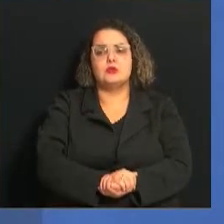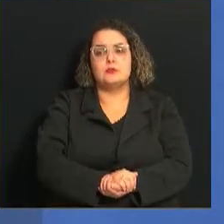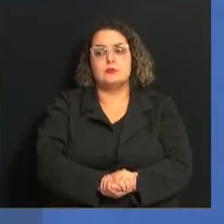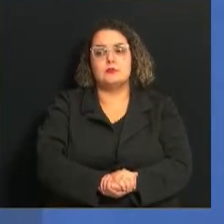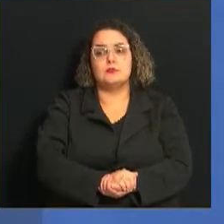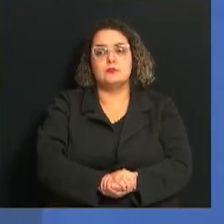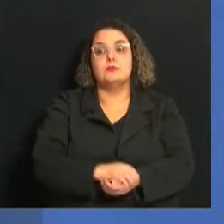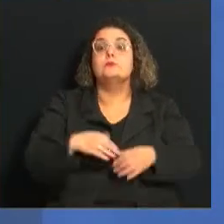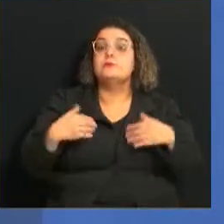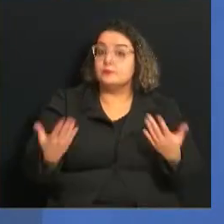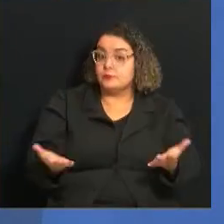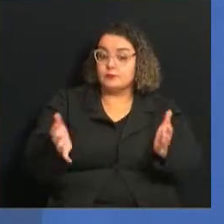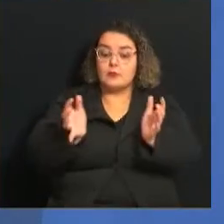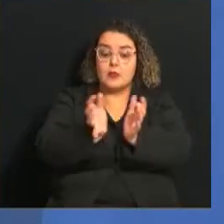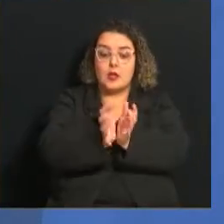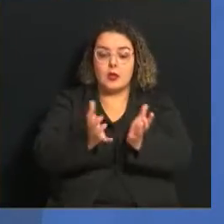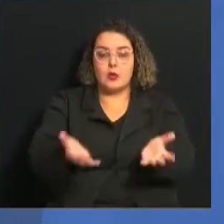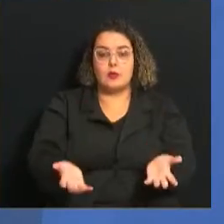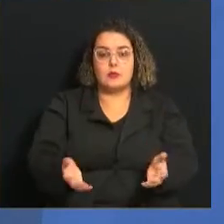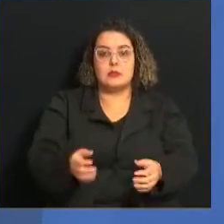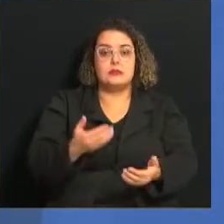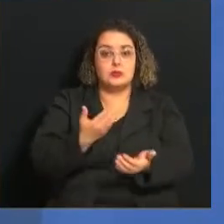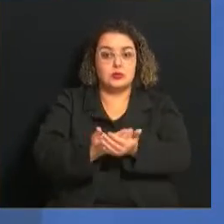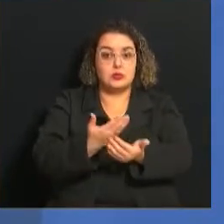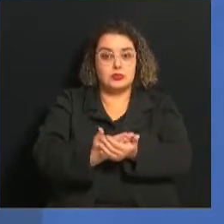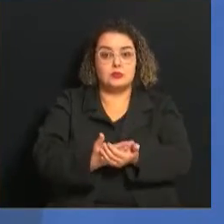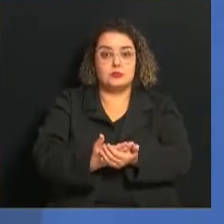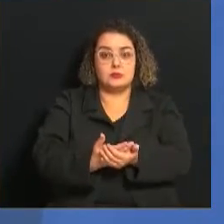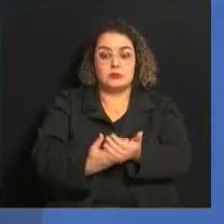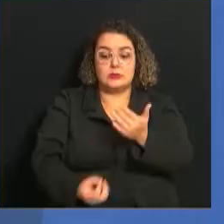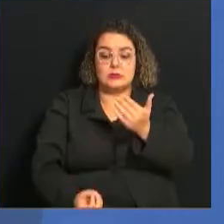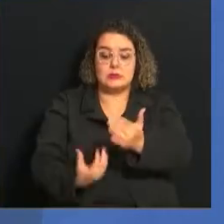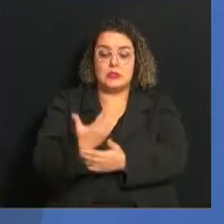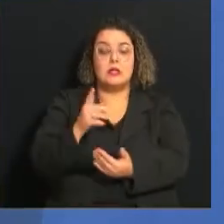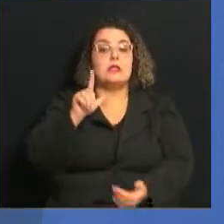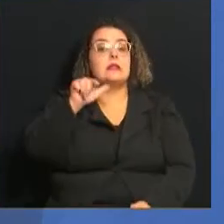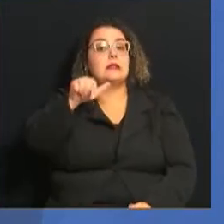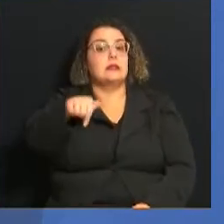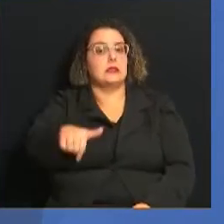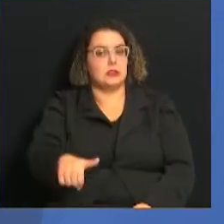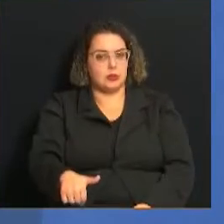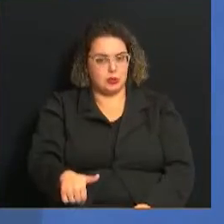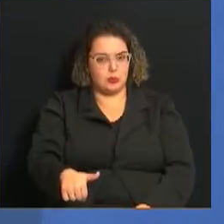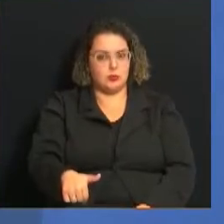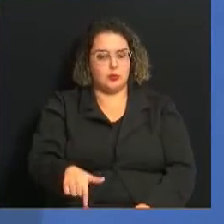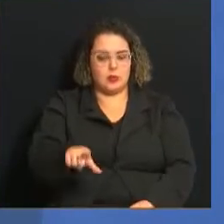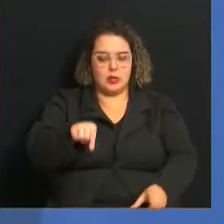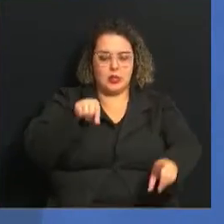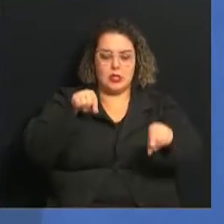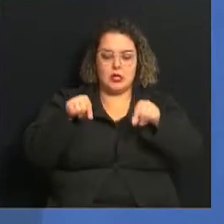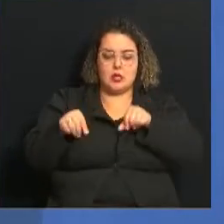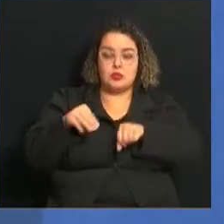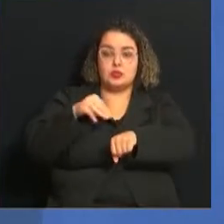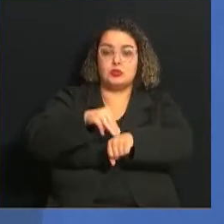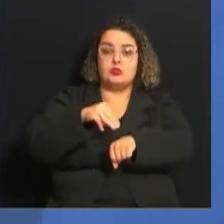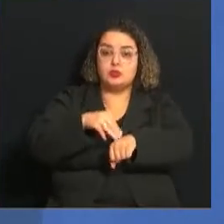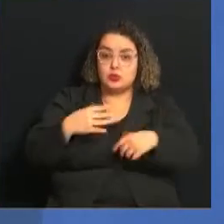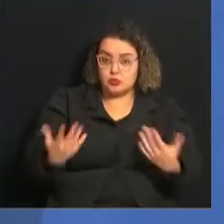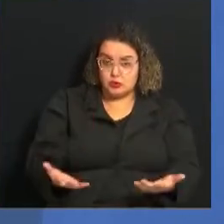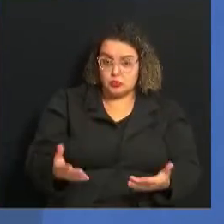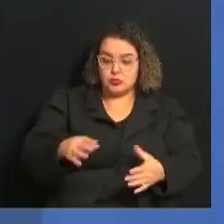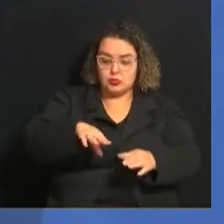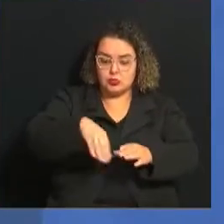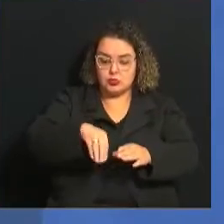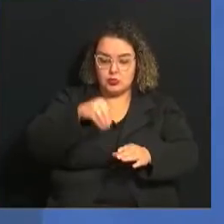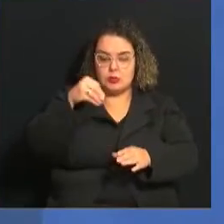Então, essa comissão de estudo ela será constituída após, então, a escolha dos membros, através de sorteio,